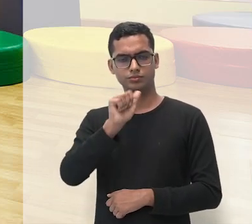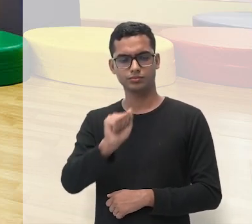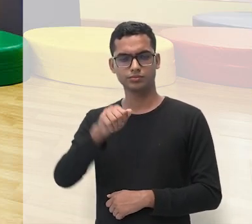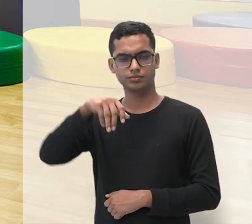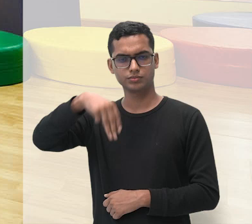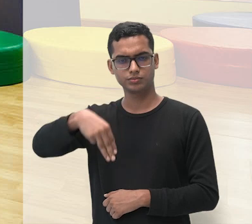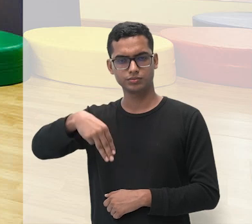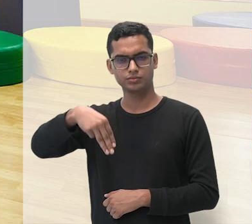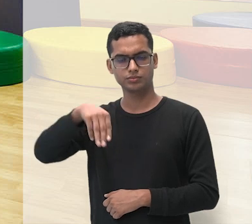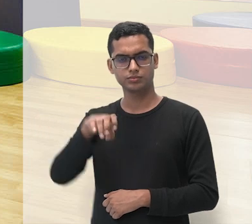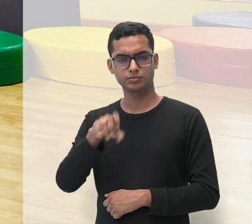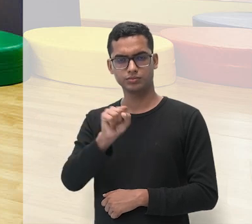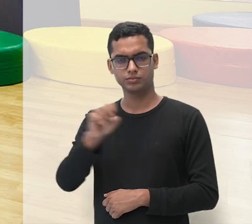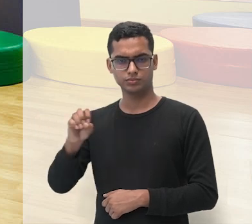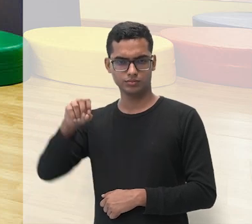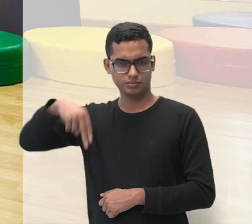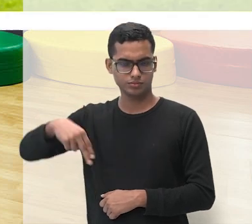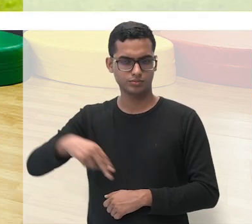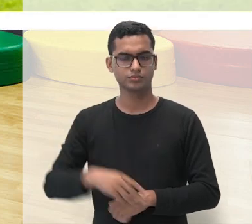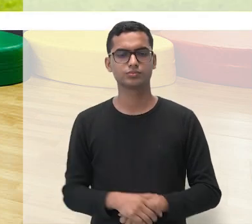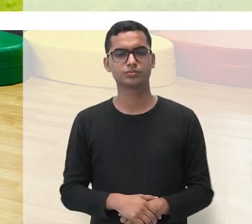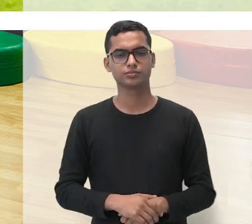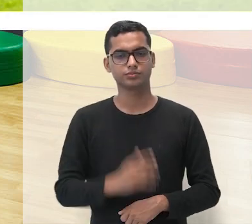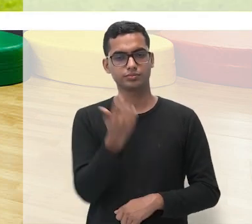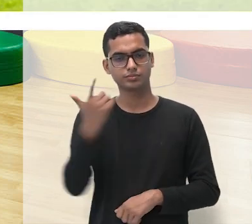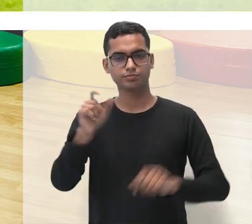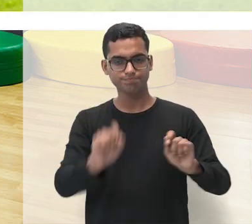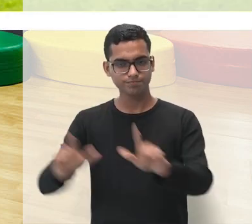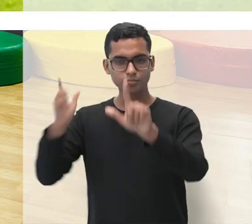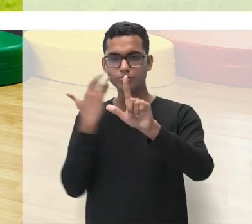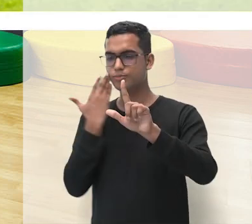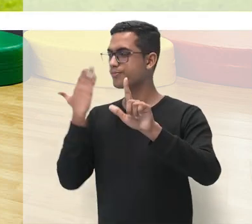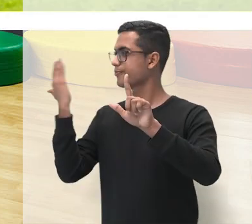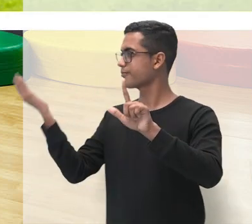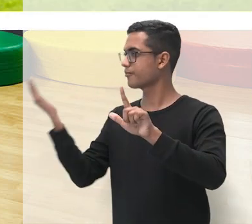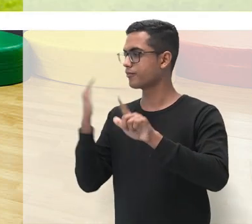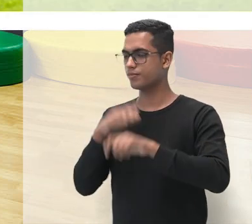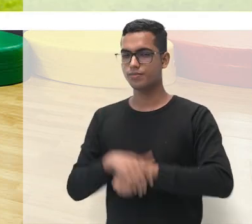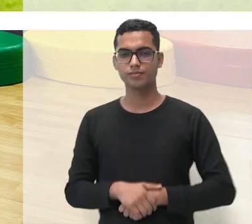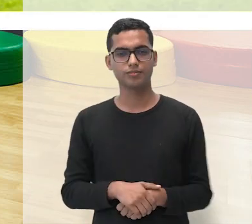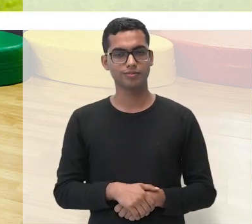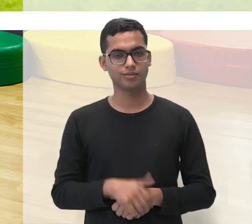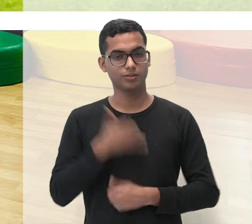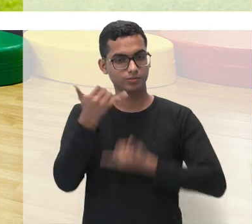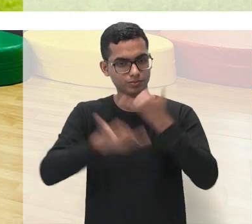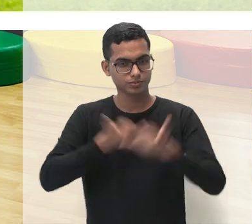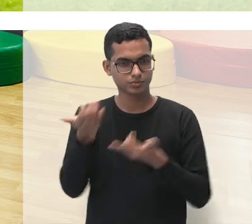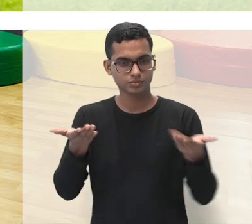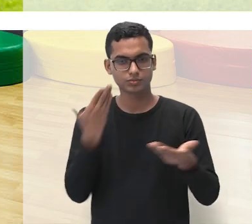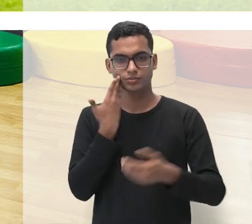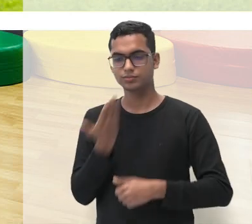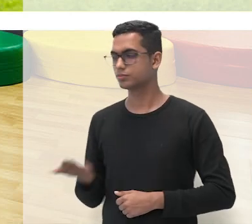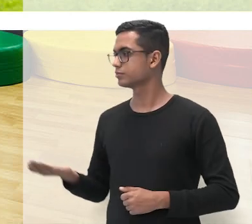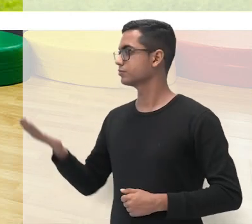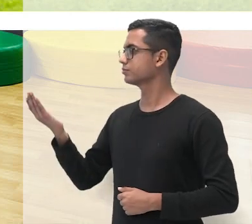Tem várias formas de chamar, tá bom? Prosseguindo, agora sim. Olha, essa próxima